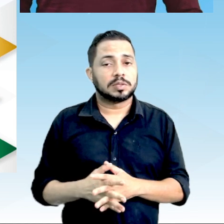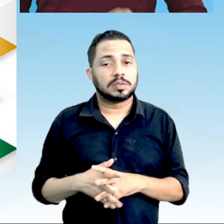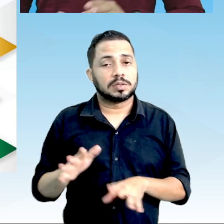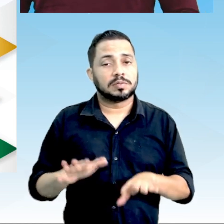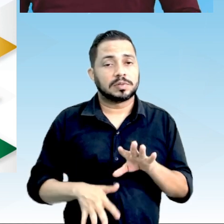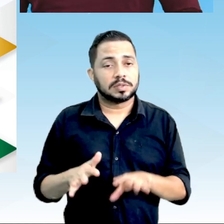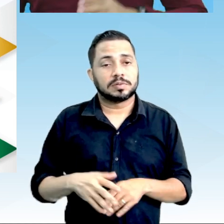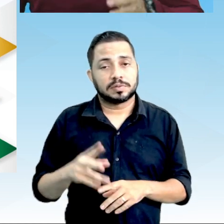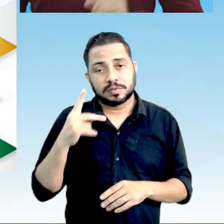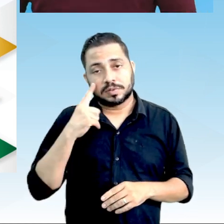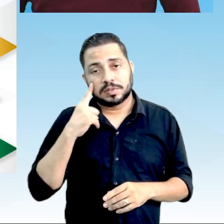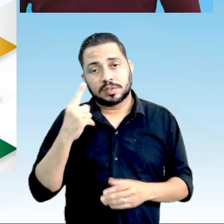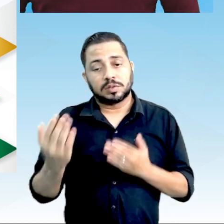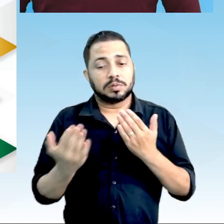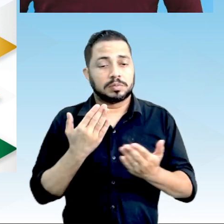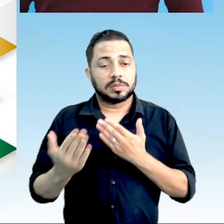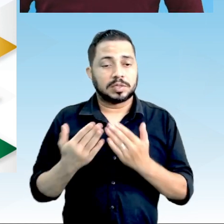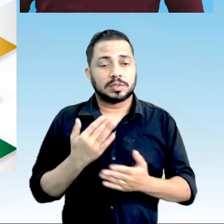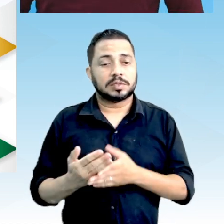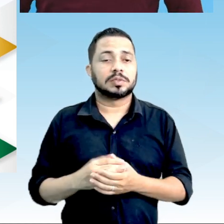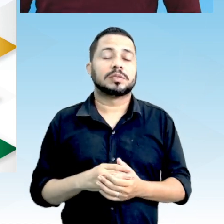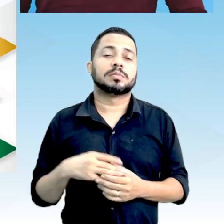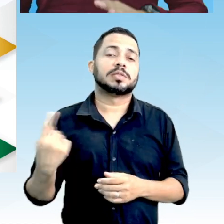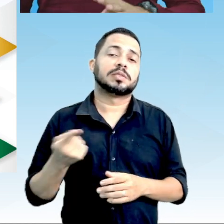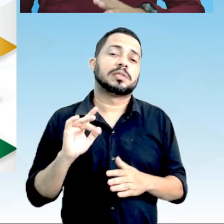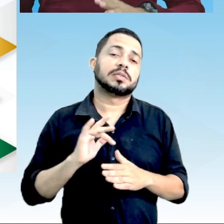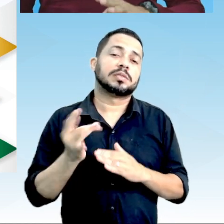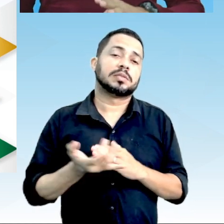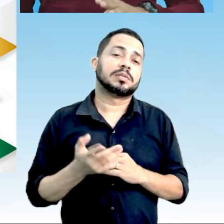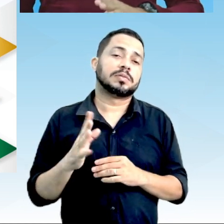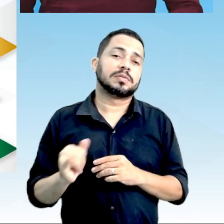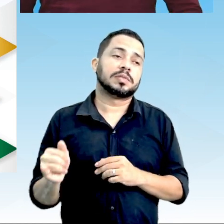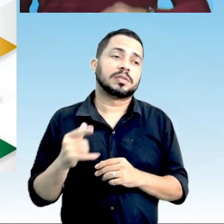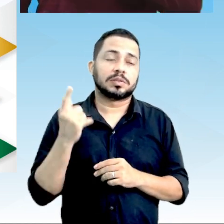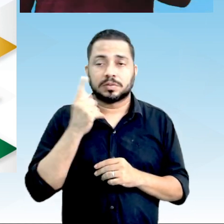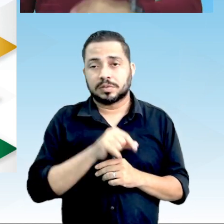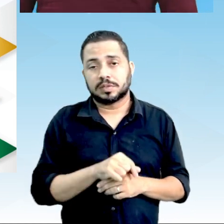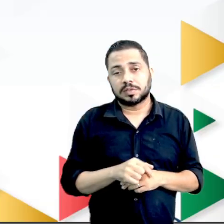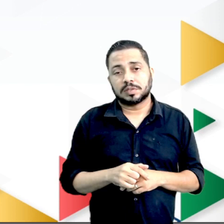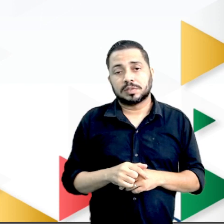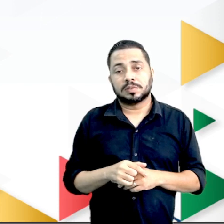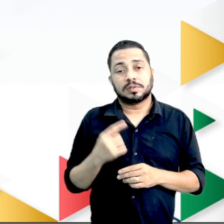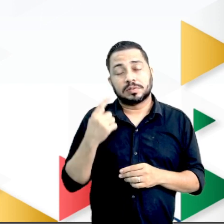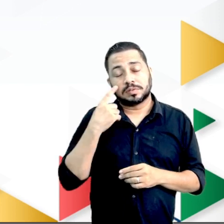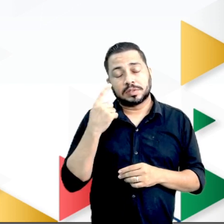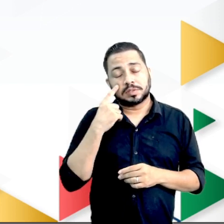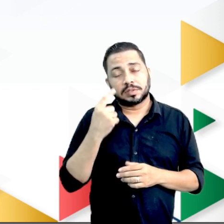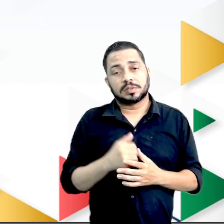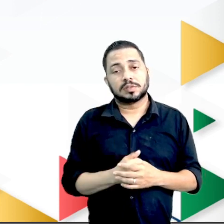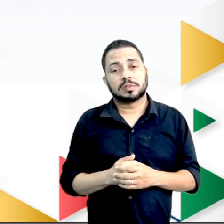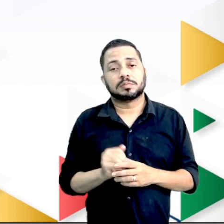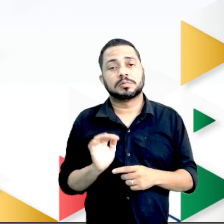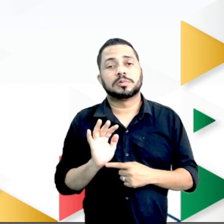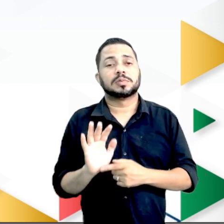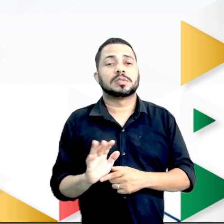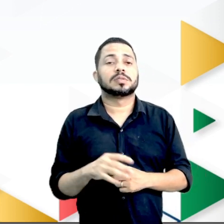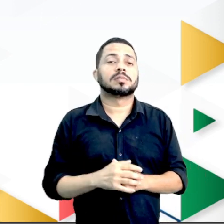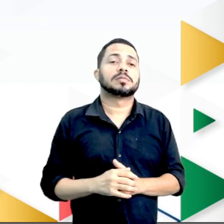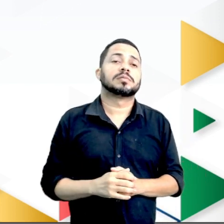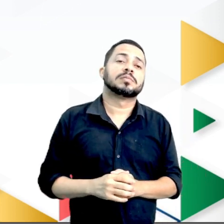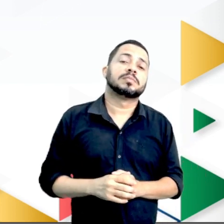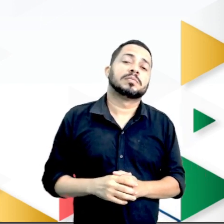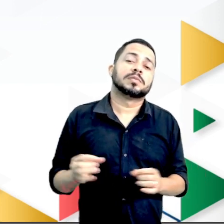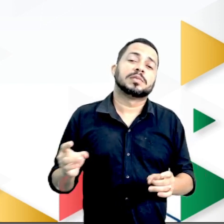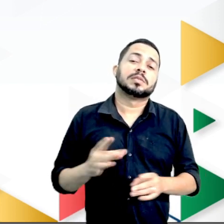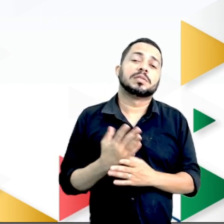Talvez. Vamos ver? Compara e manda para a gente nas redes sociais que a gente vai adorar. Beleza? Agora vamos lá para te mostrar um desafio. Para a gente acabar